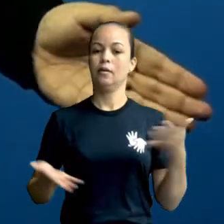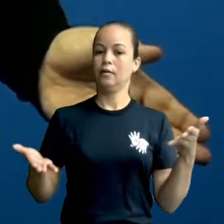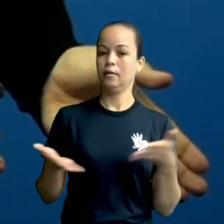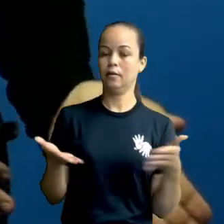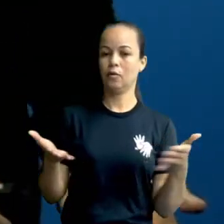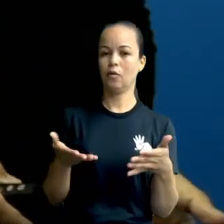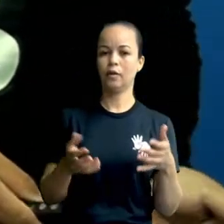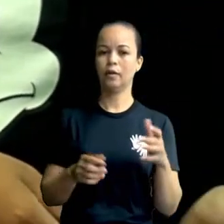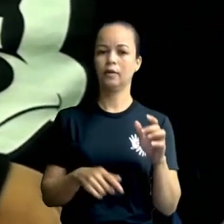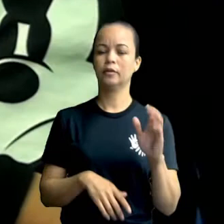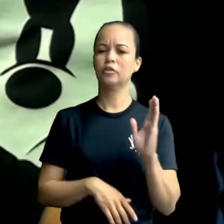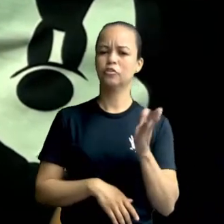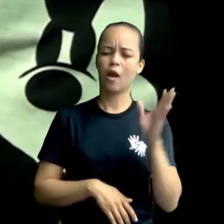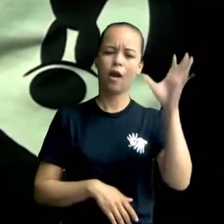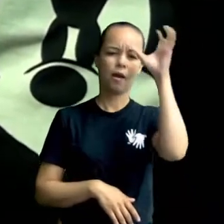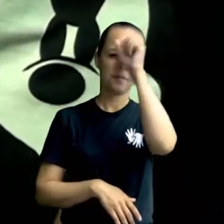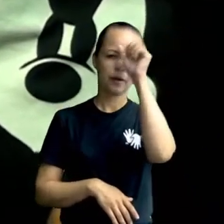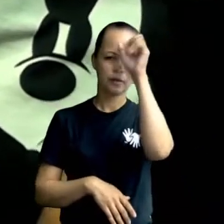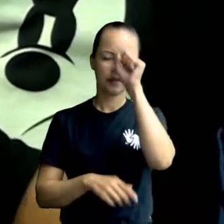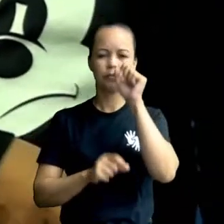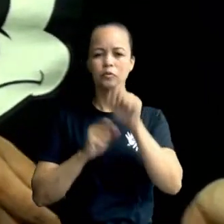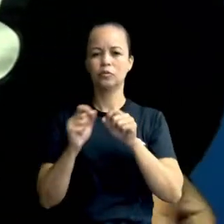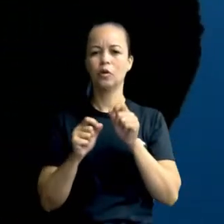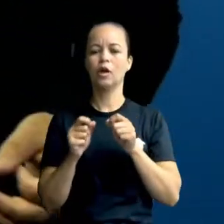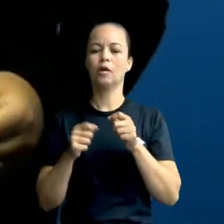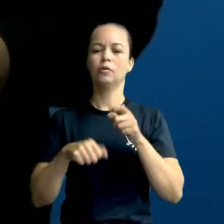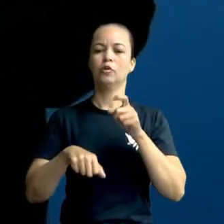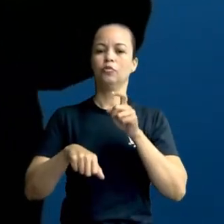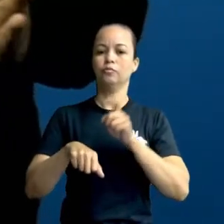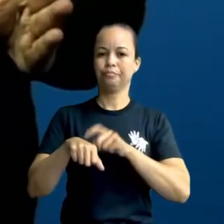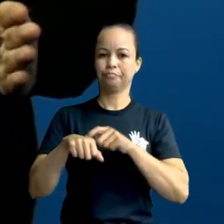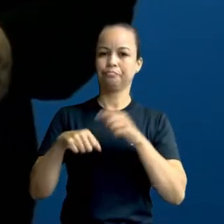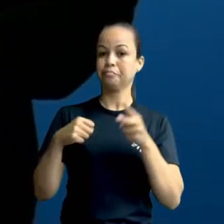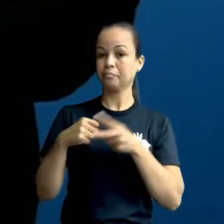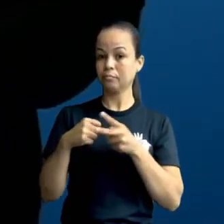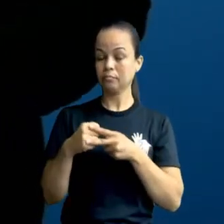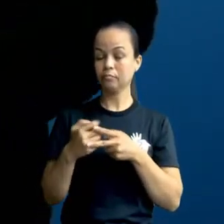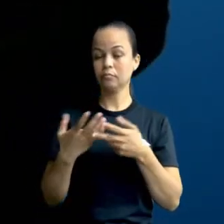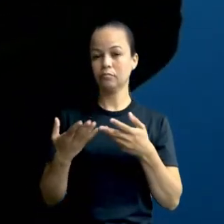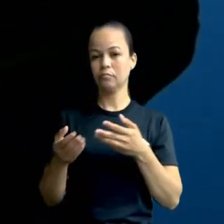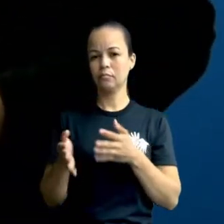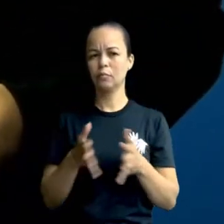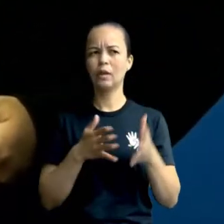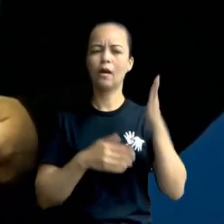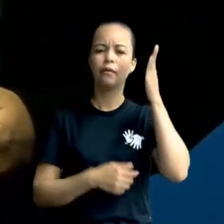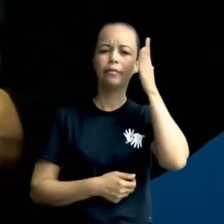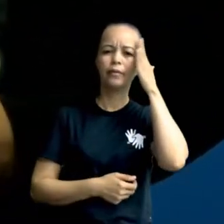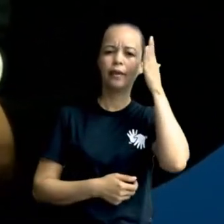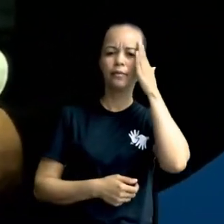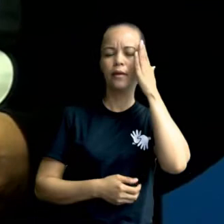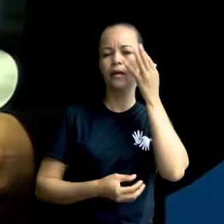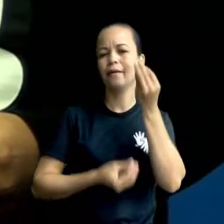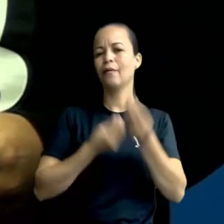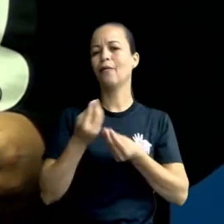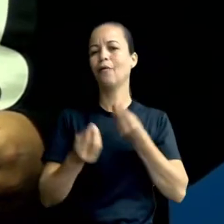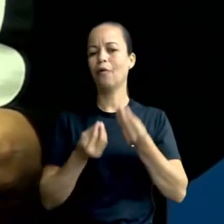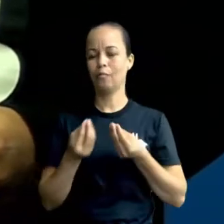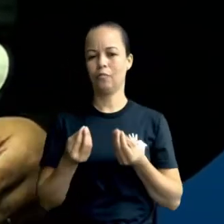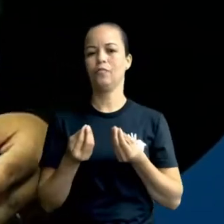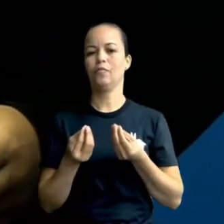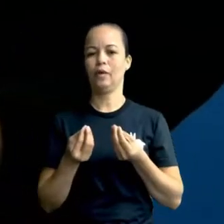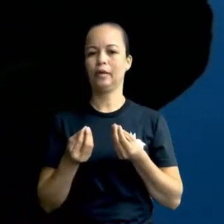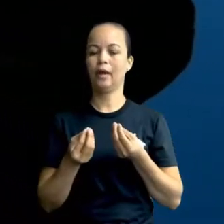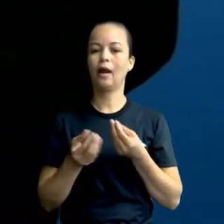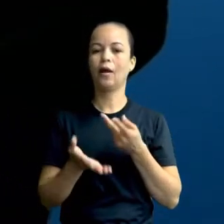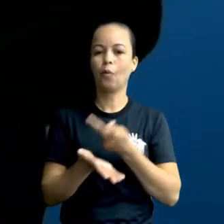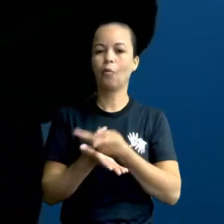Agora que aprendemos sobre a definição de tempos verbais, vamos propriamente a entender como é feito esses tempos verbais, tá